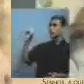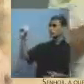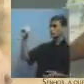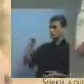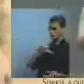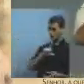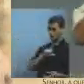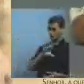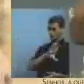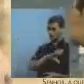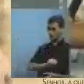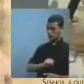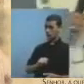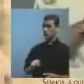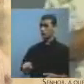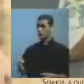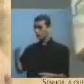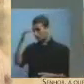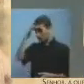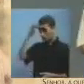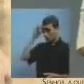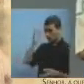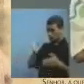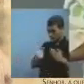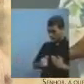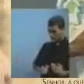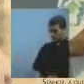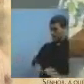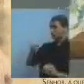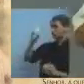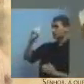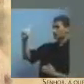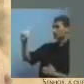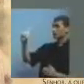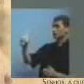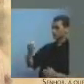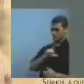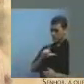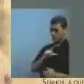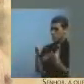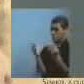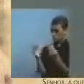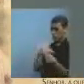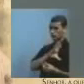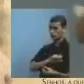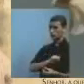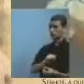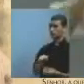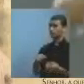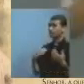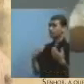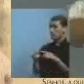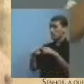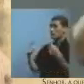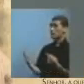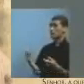de Deus e conhece a Deus. Quem não ama não conhece a Deus, porque Deus é amor. Ora, sem Deus não tem amor. Ou eu